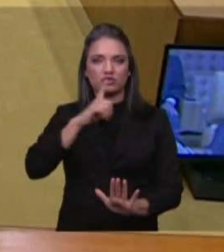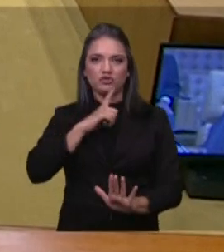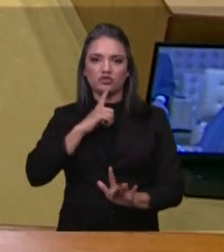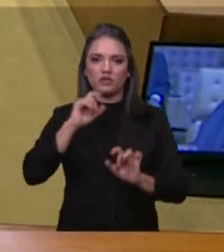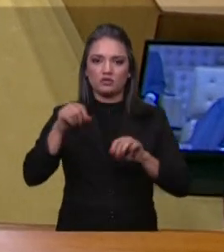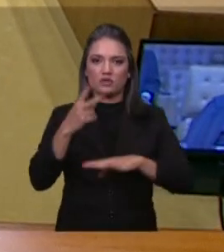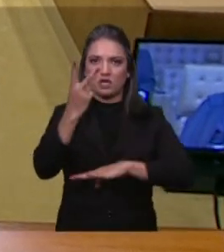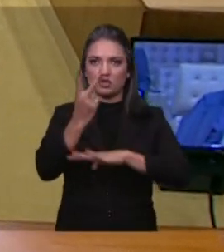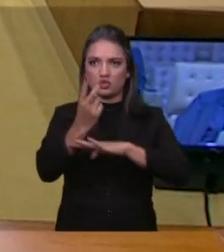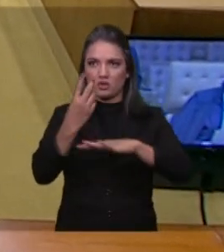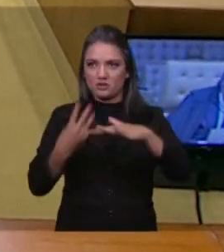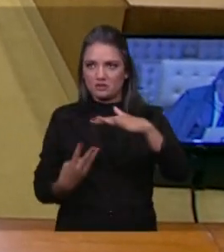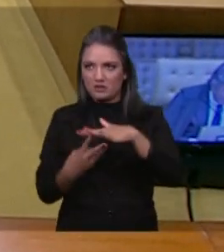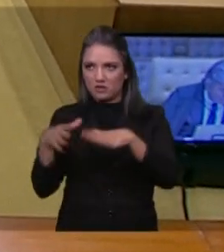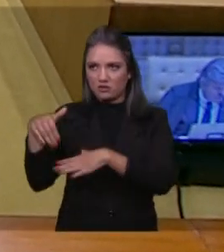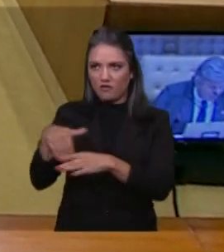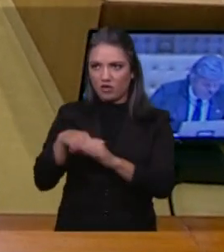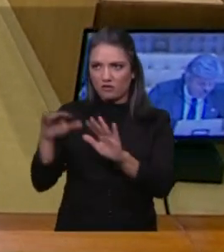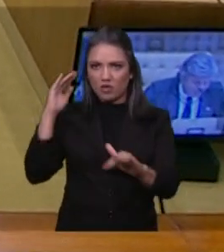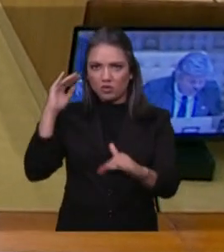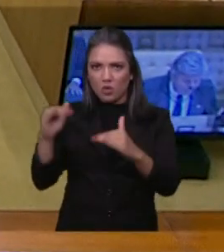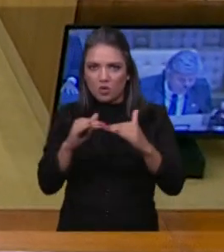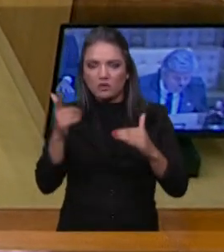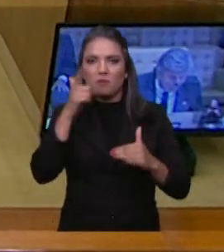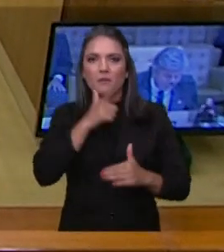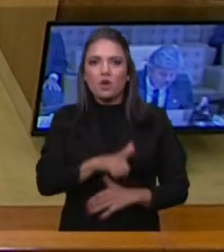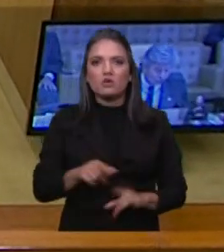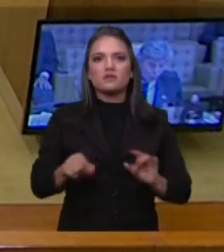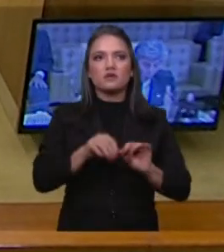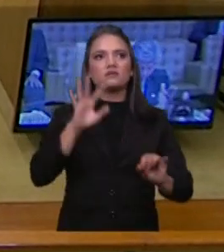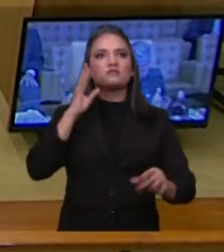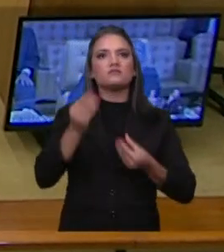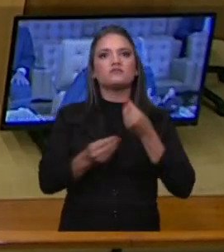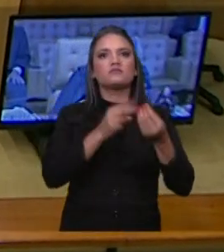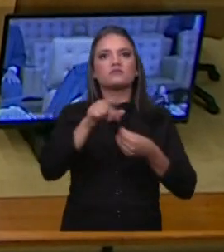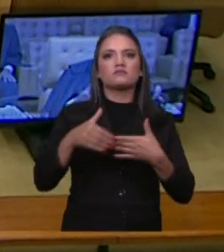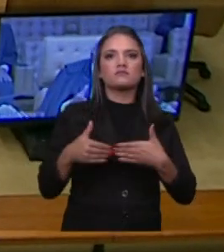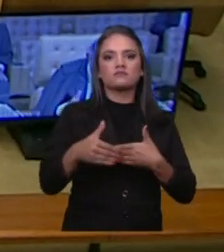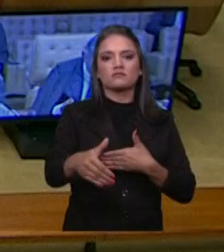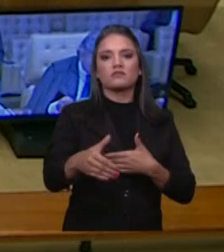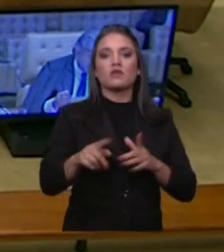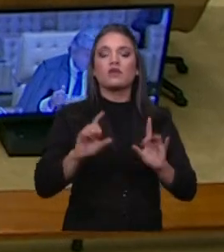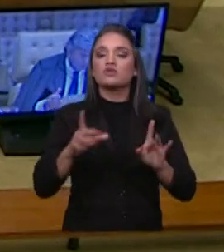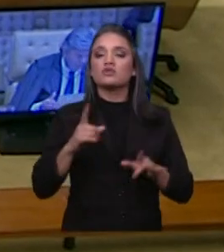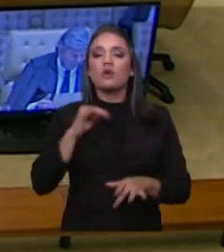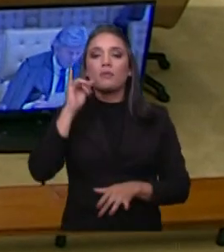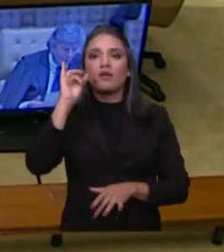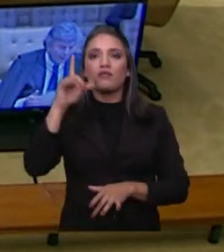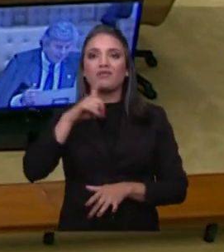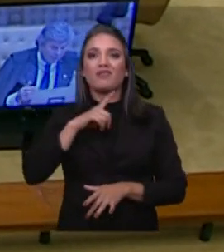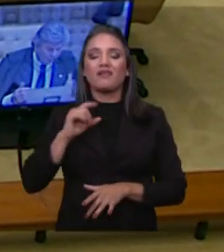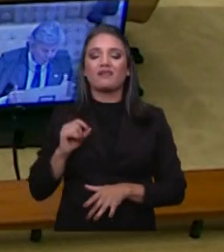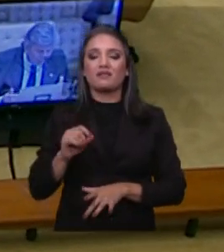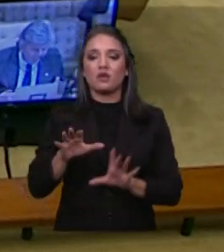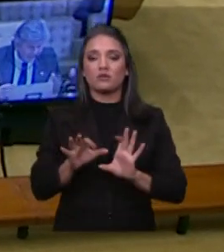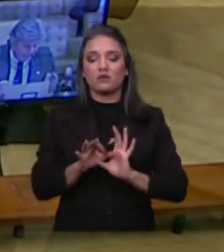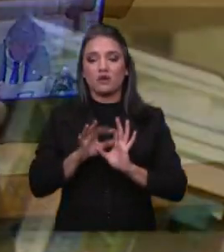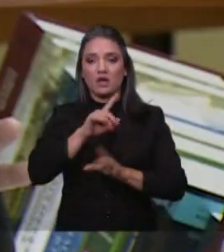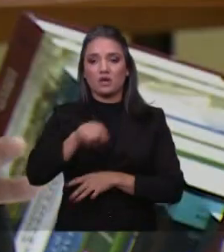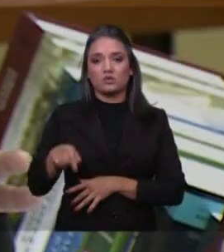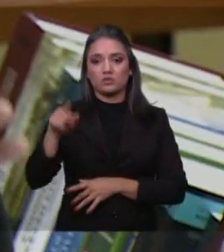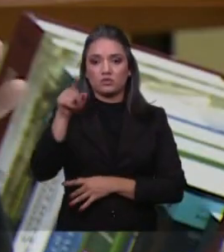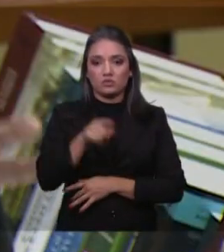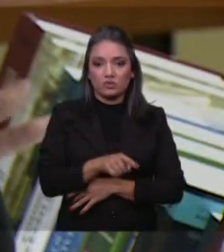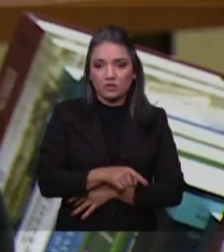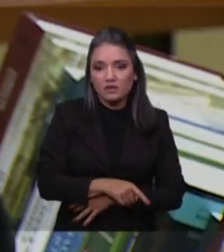2/3 para modulação deve ser observada apenas para que se autorize o afastamento postulado da nulidade